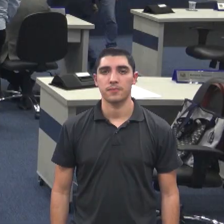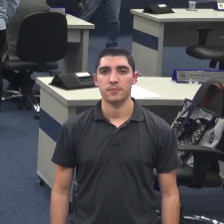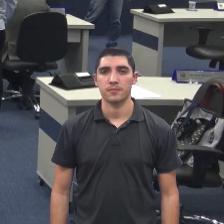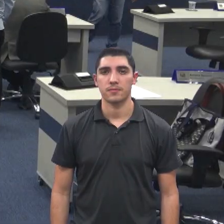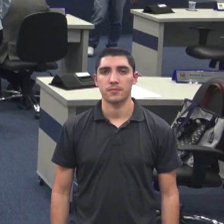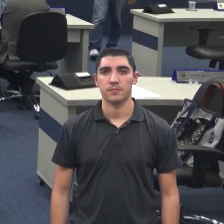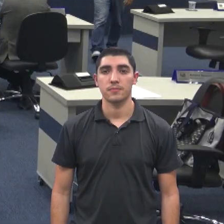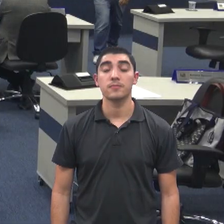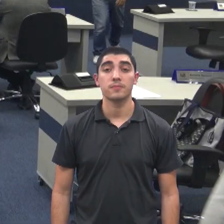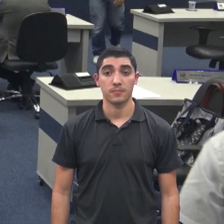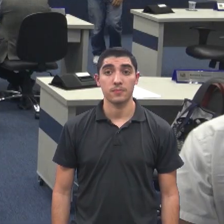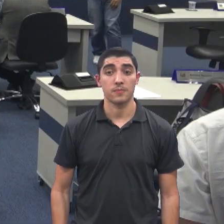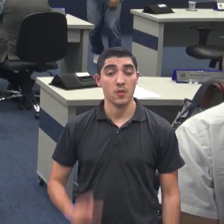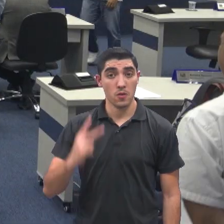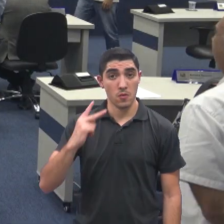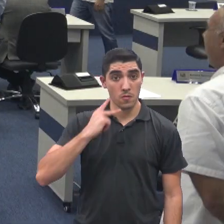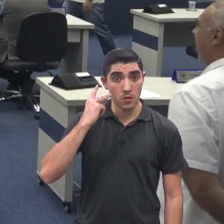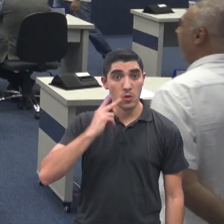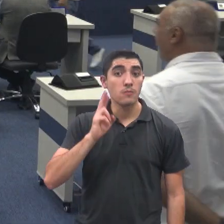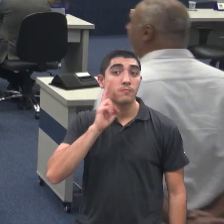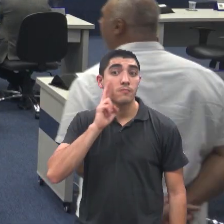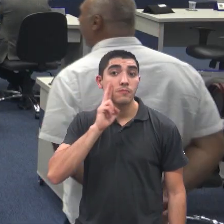Com a palavra, o vereador Renato Santiago.